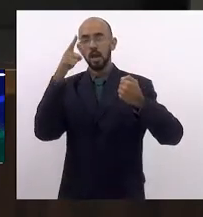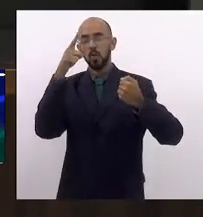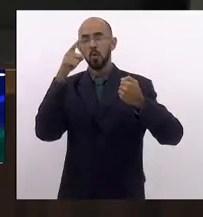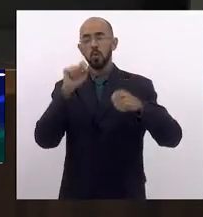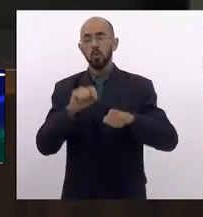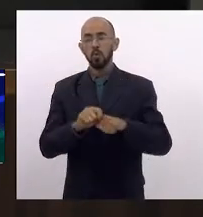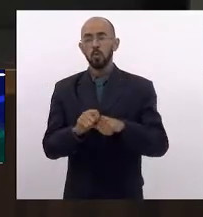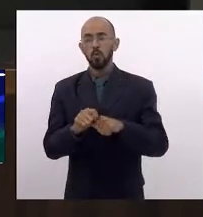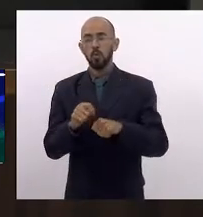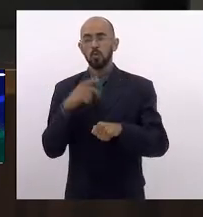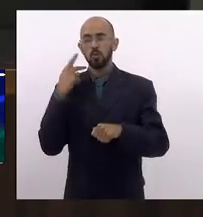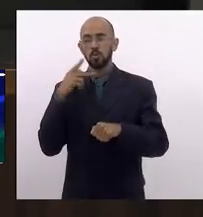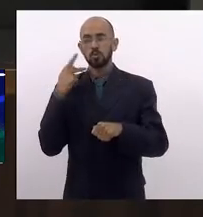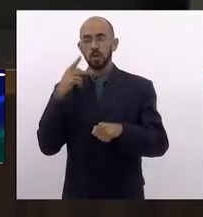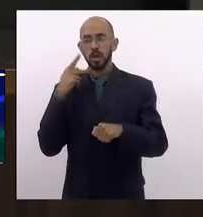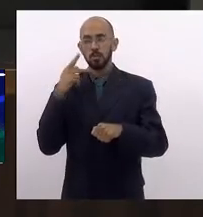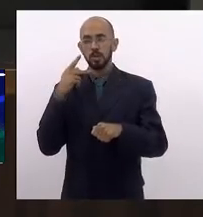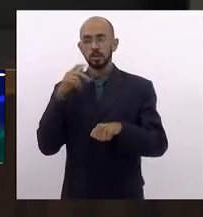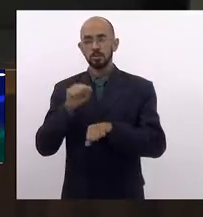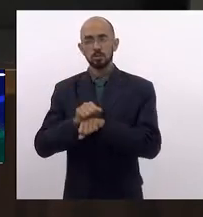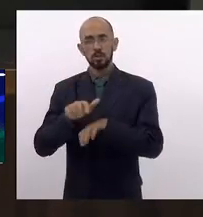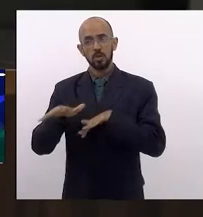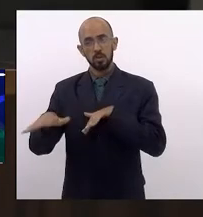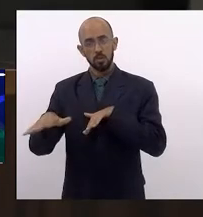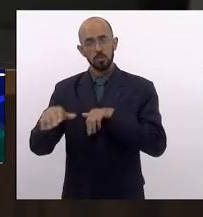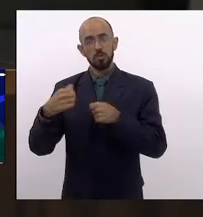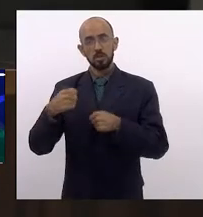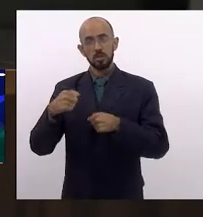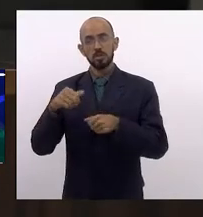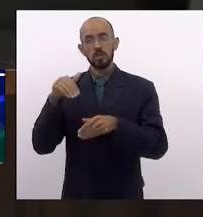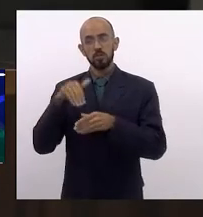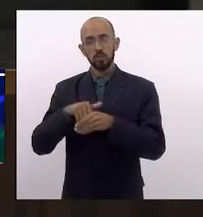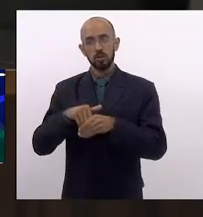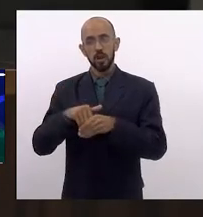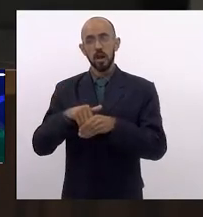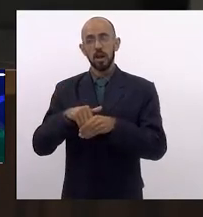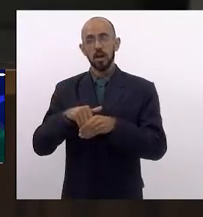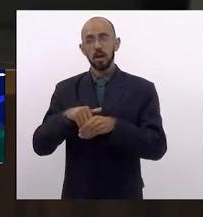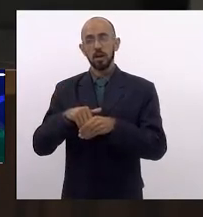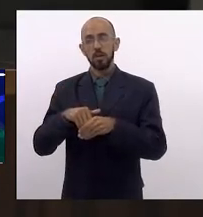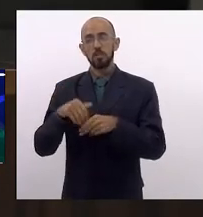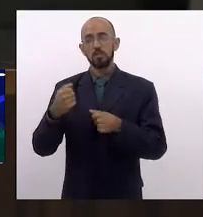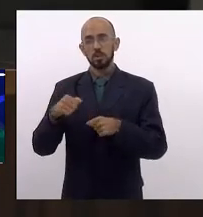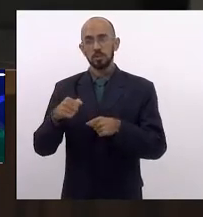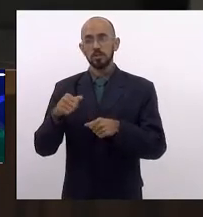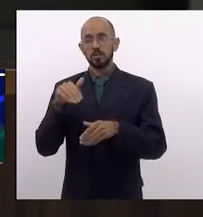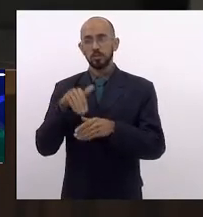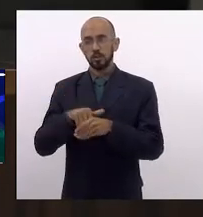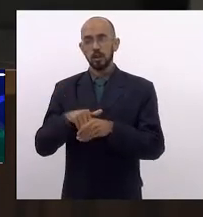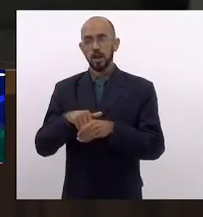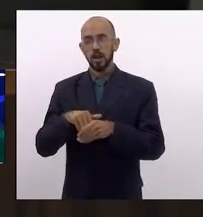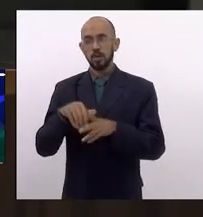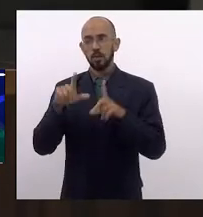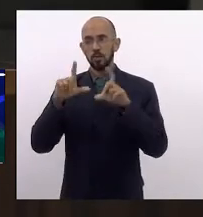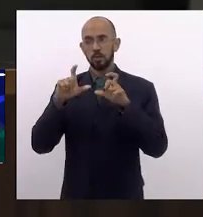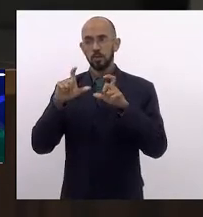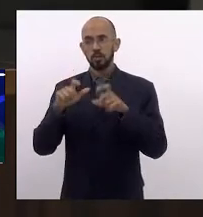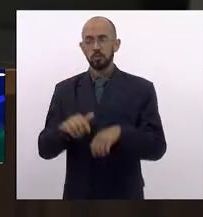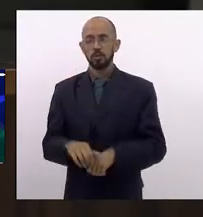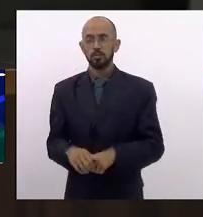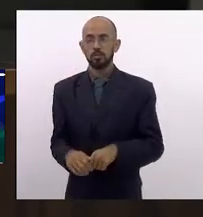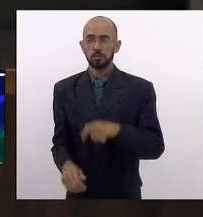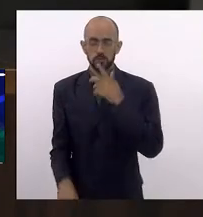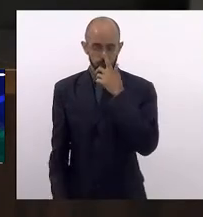os senhores parlamentares estão altamente tem que votar confirmar ou a fotografia